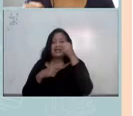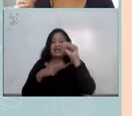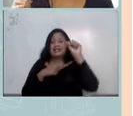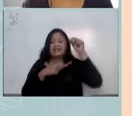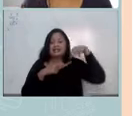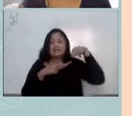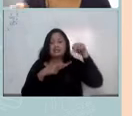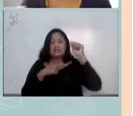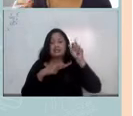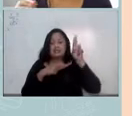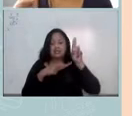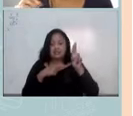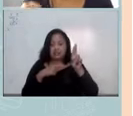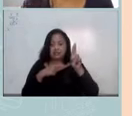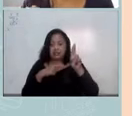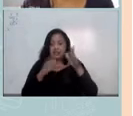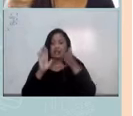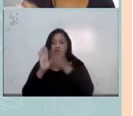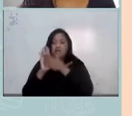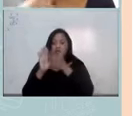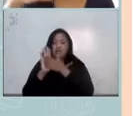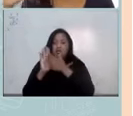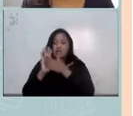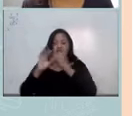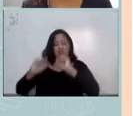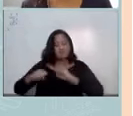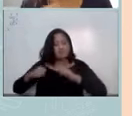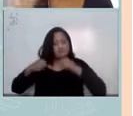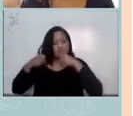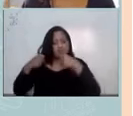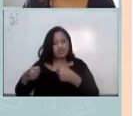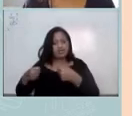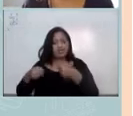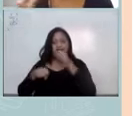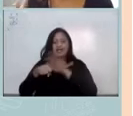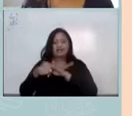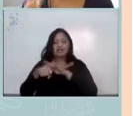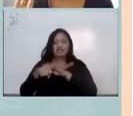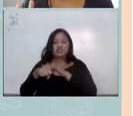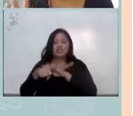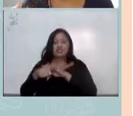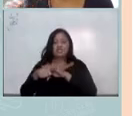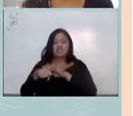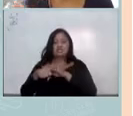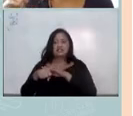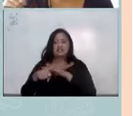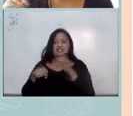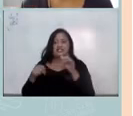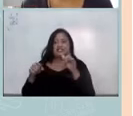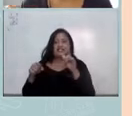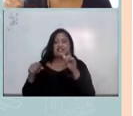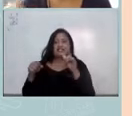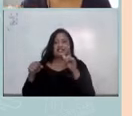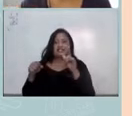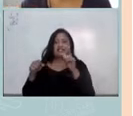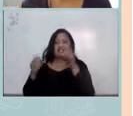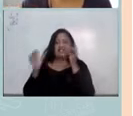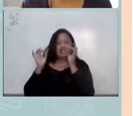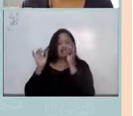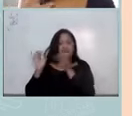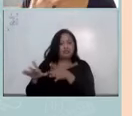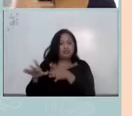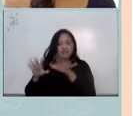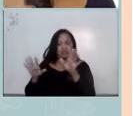é o Programa de Enfrentamento às Doenças Negligenciadas. Então, tem uma série de políticas que são feitas aqui pela Secretaria de Saúde aqui